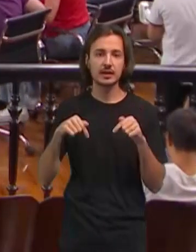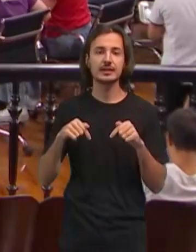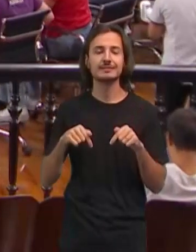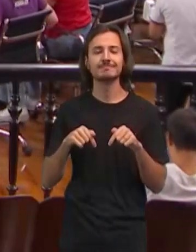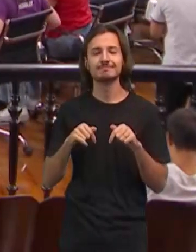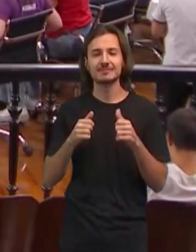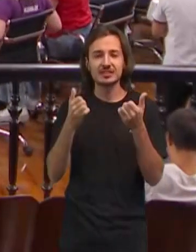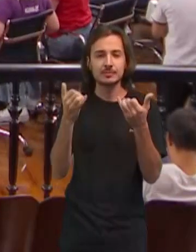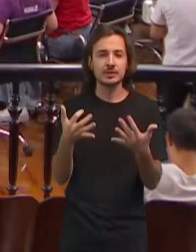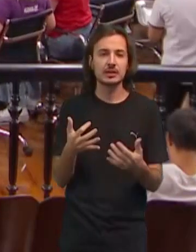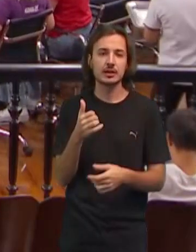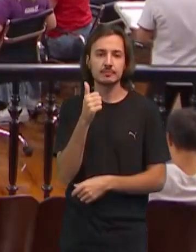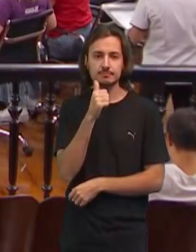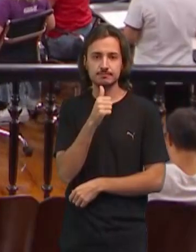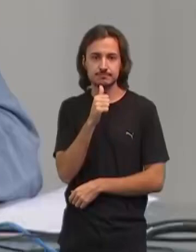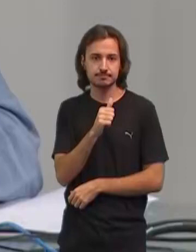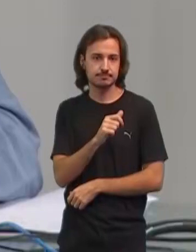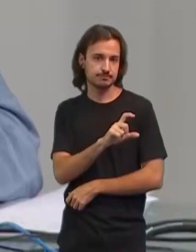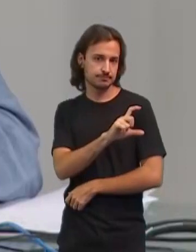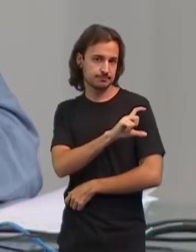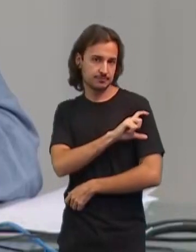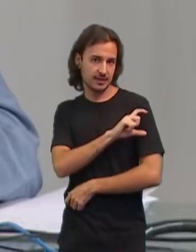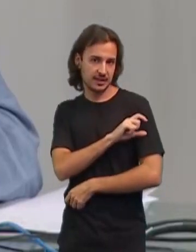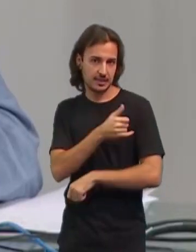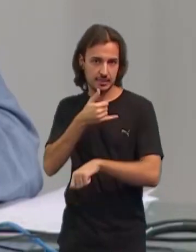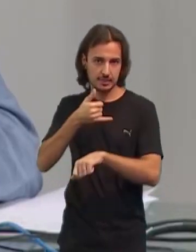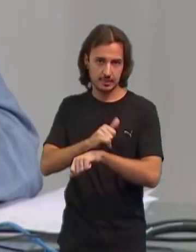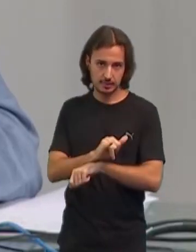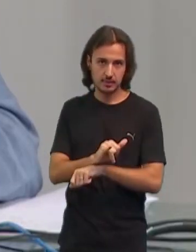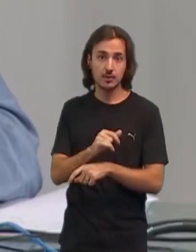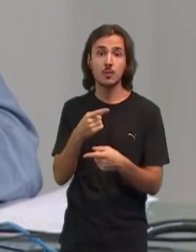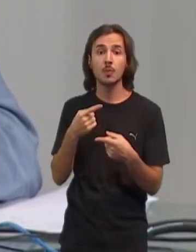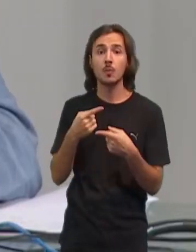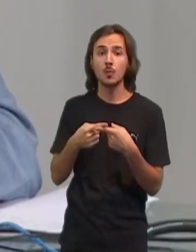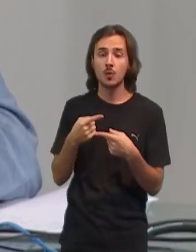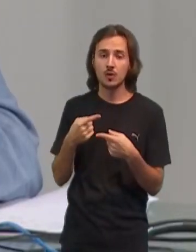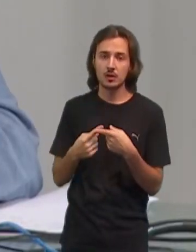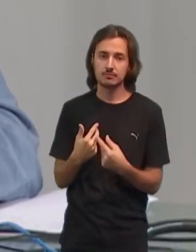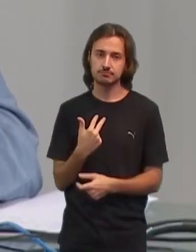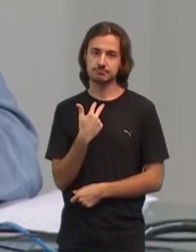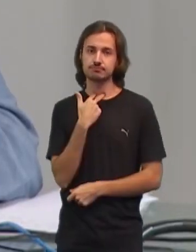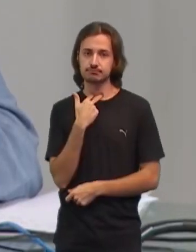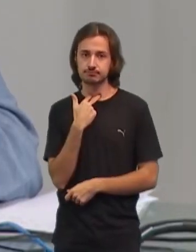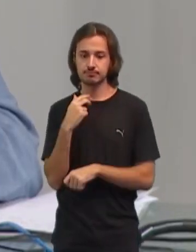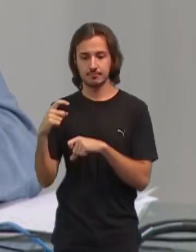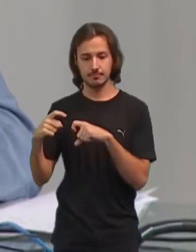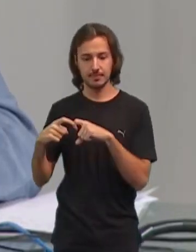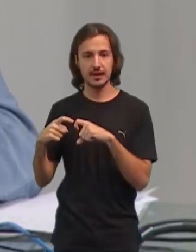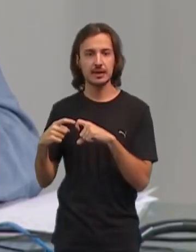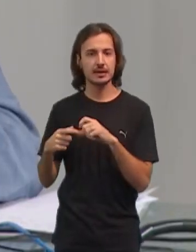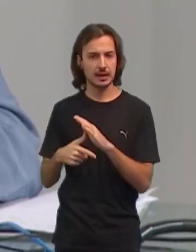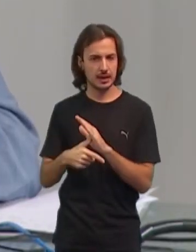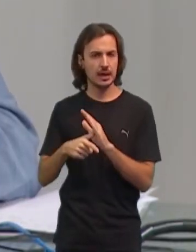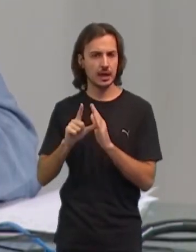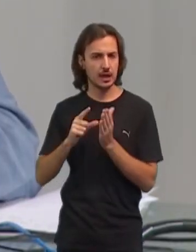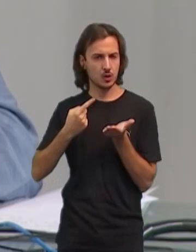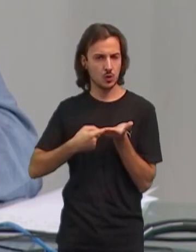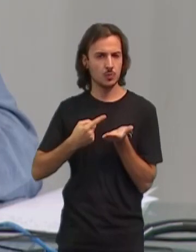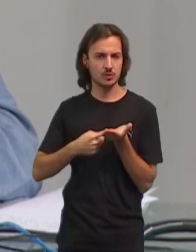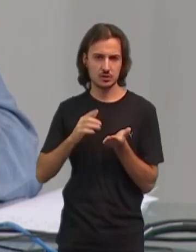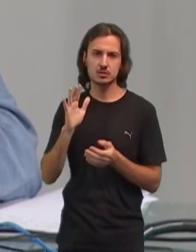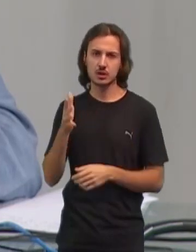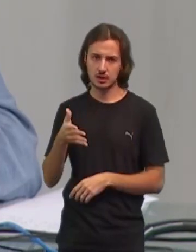ausência da vereadora Cátia Franco, que não poderá comparecer devido a um compromisso médico pré-agendado, portanto,